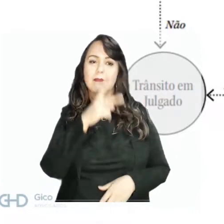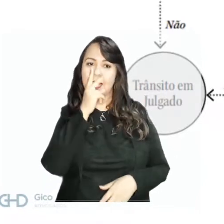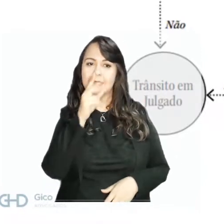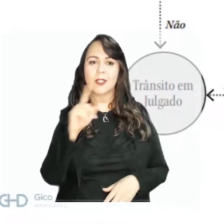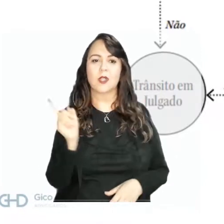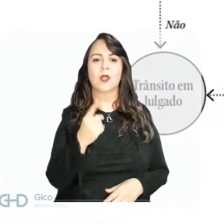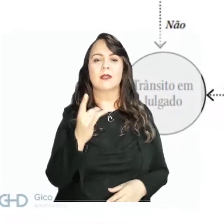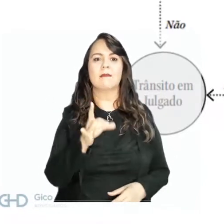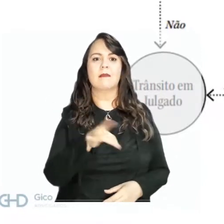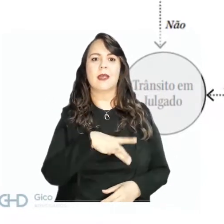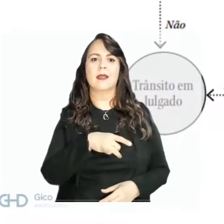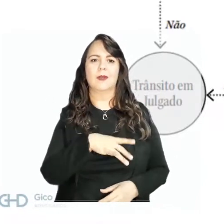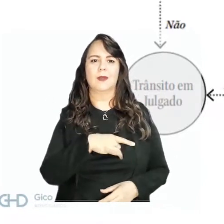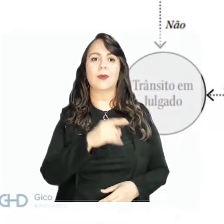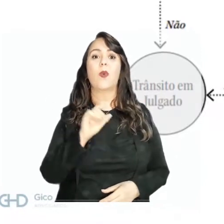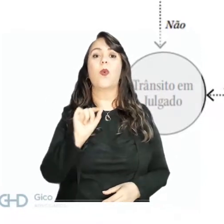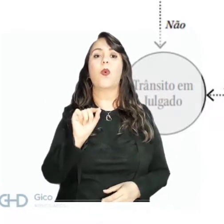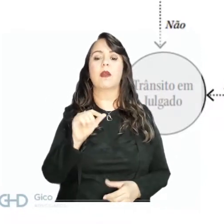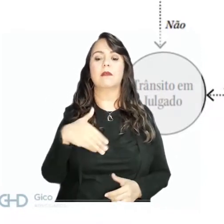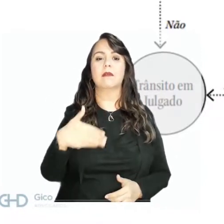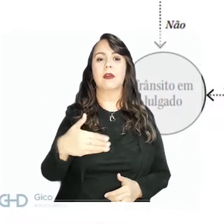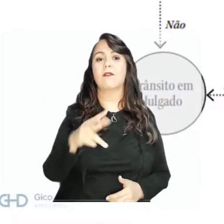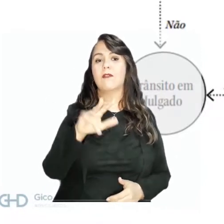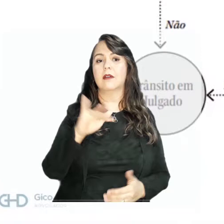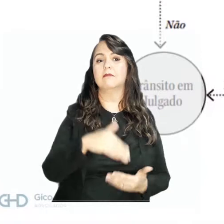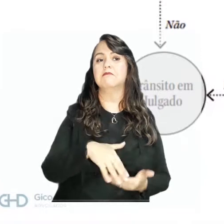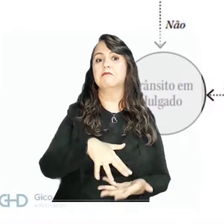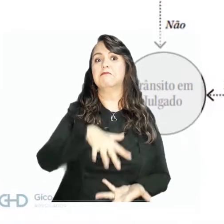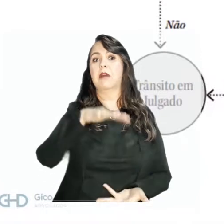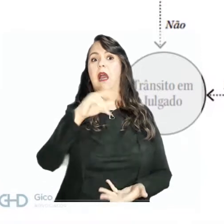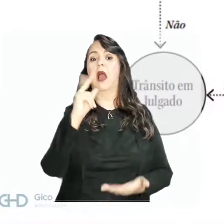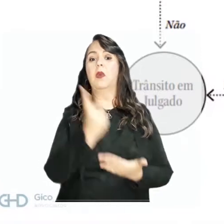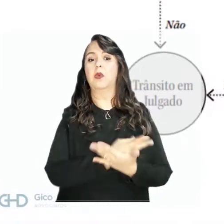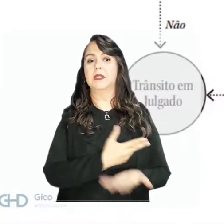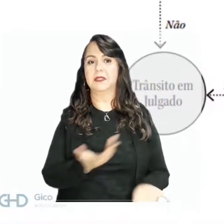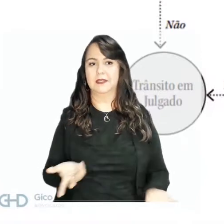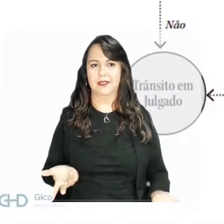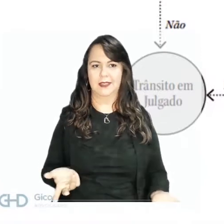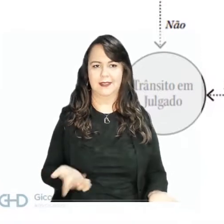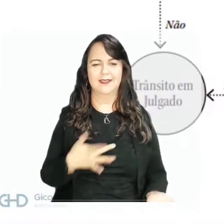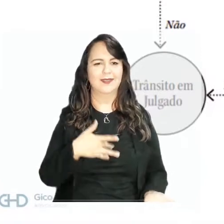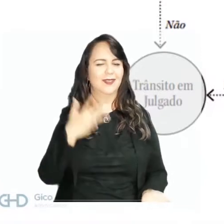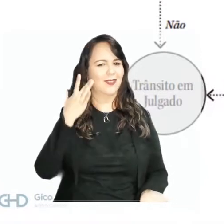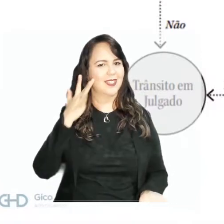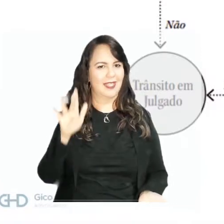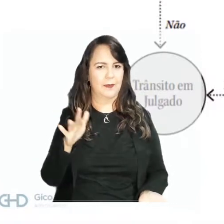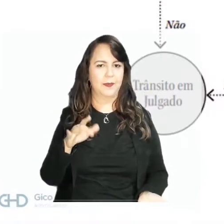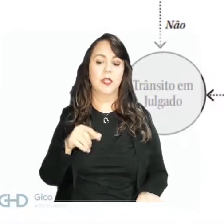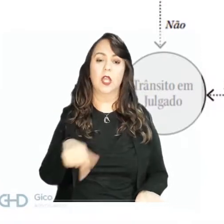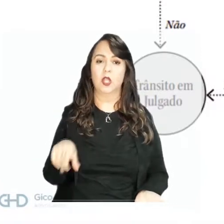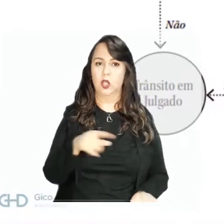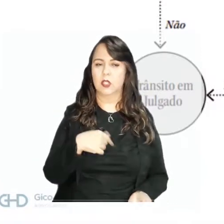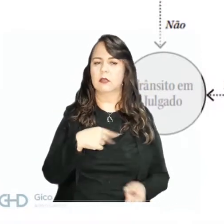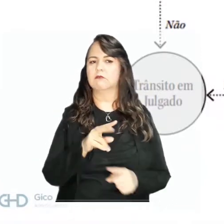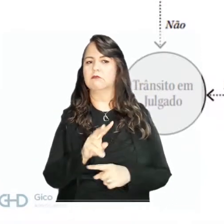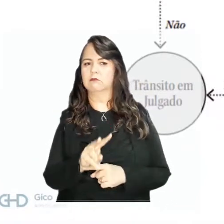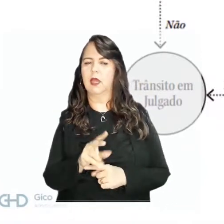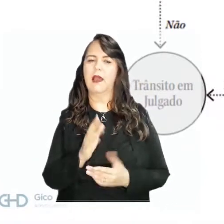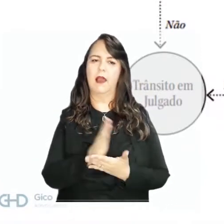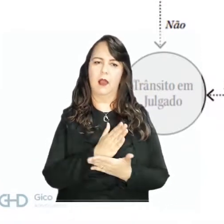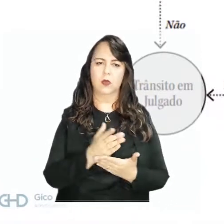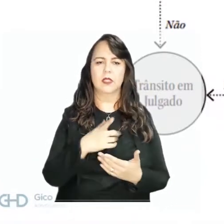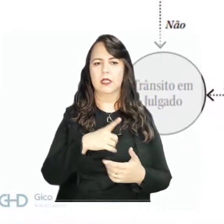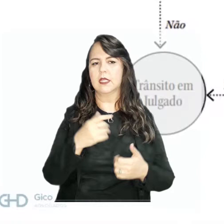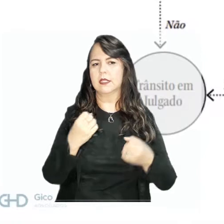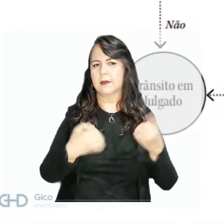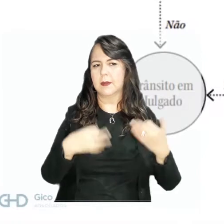hermenêutica, ou seja, nenhum de nós tinha dúvida do que dizia o CPC, nem a versão nova, nem a sistemática